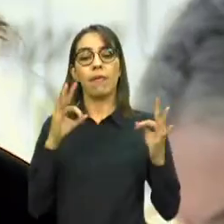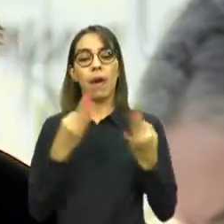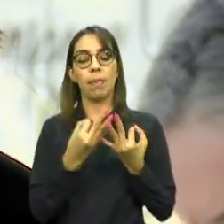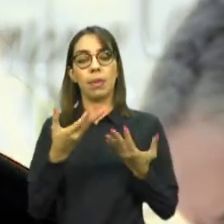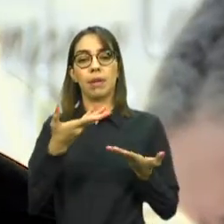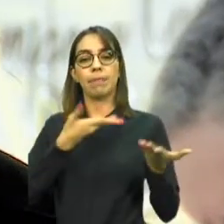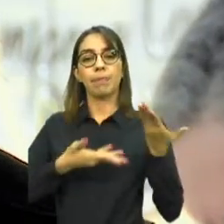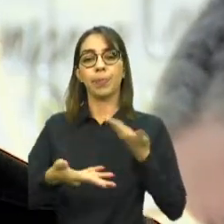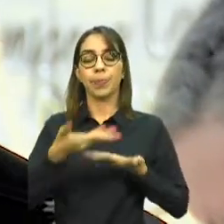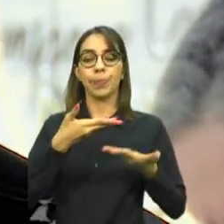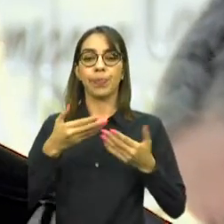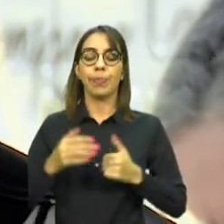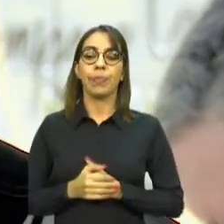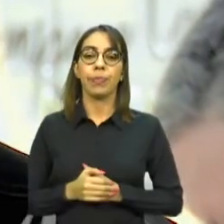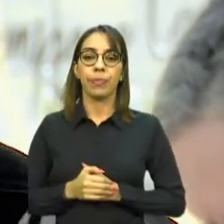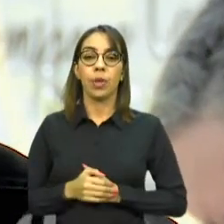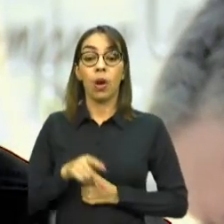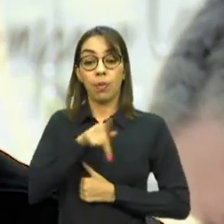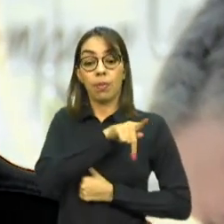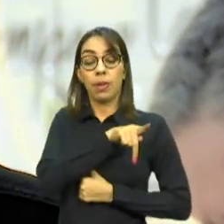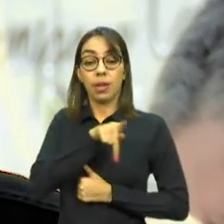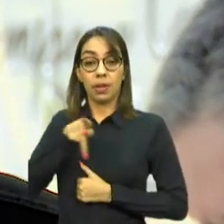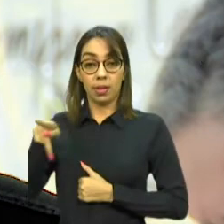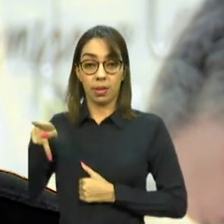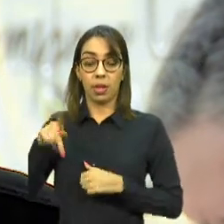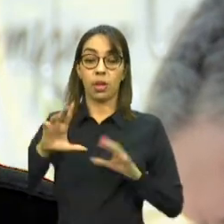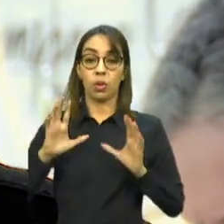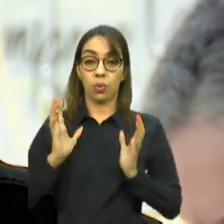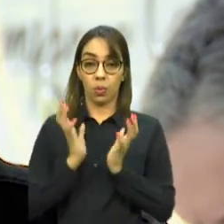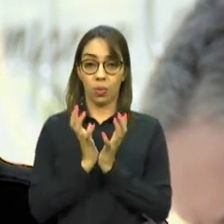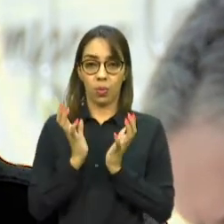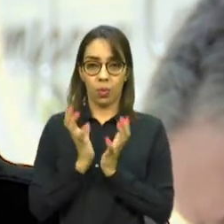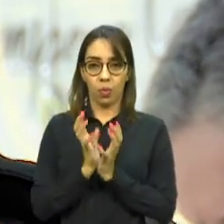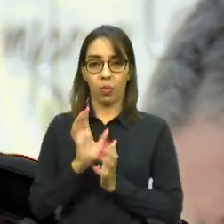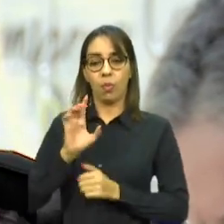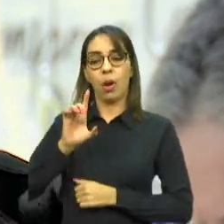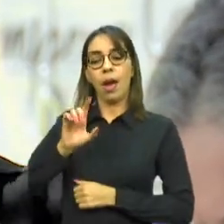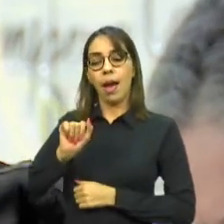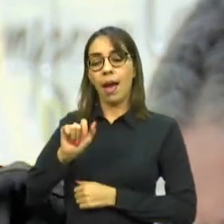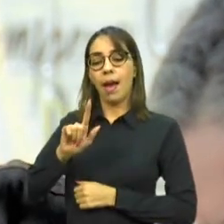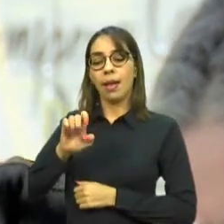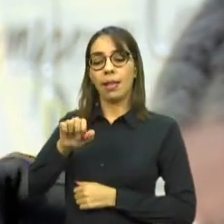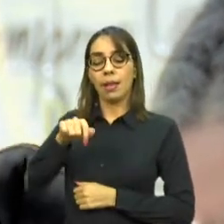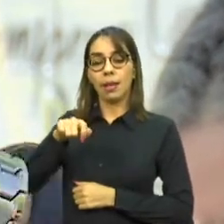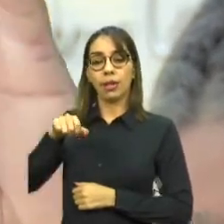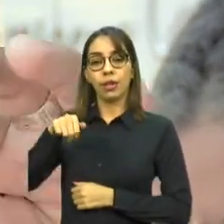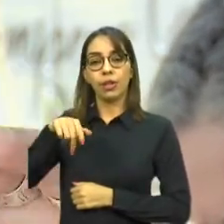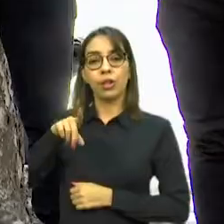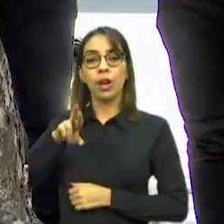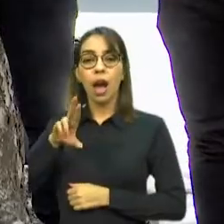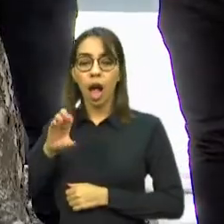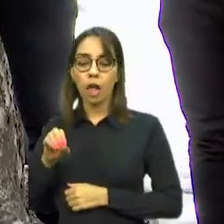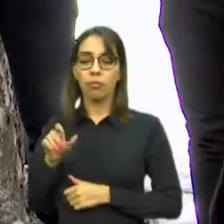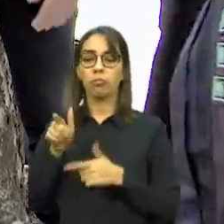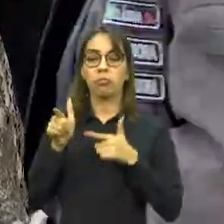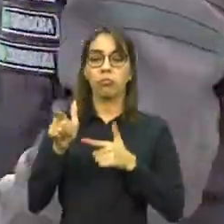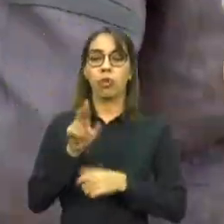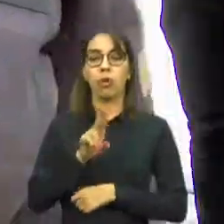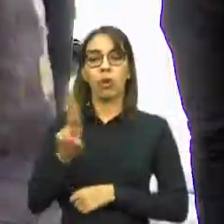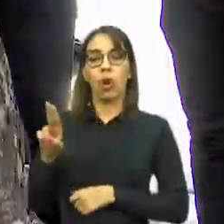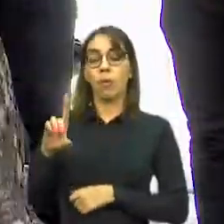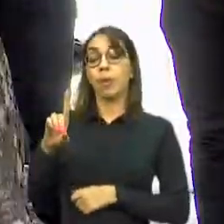O presidente do motoclube, Alexandre Doido, como é conhecido pelos colegas, explica que os motociclistas ganharam